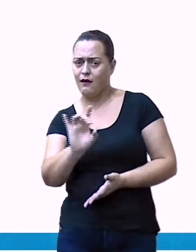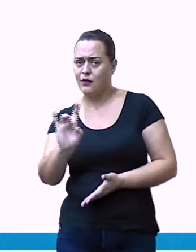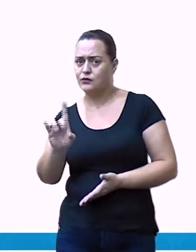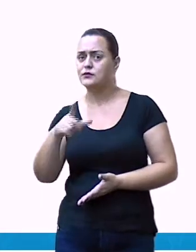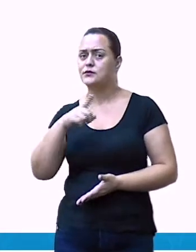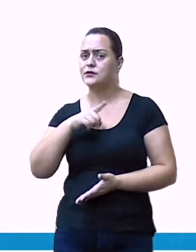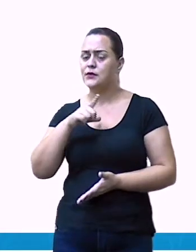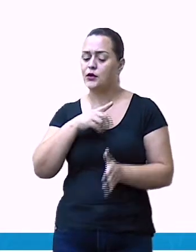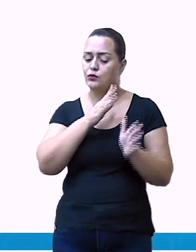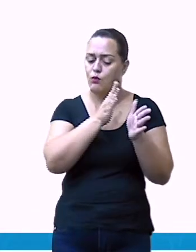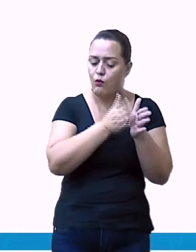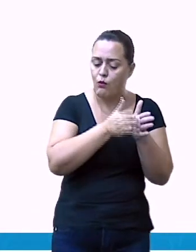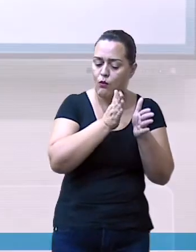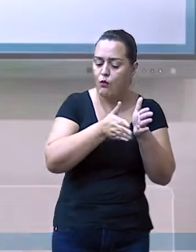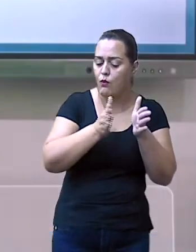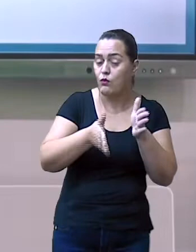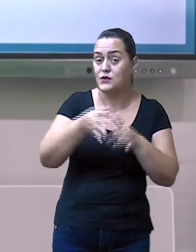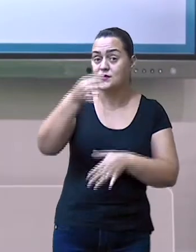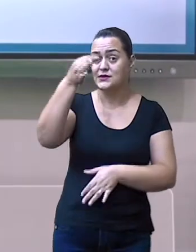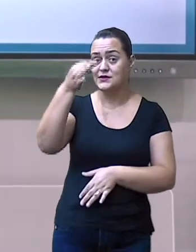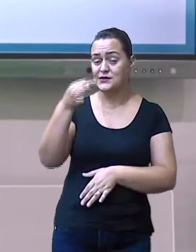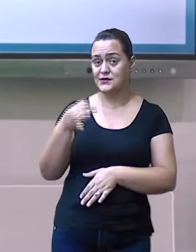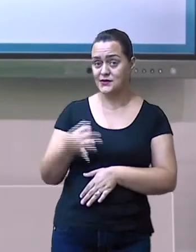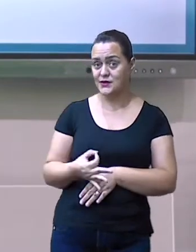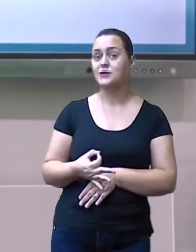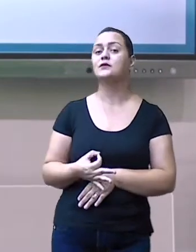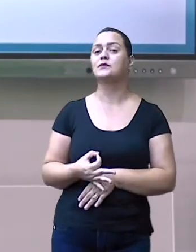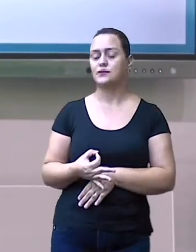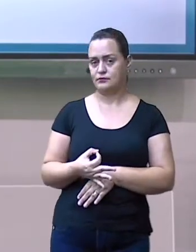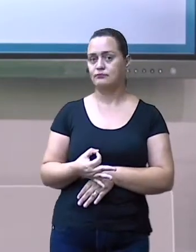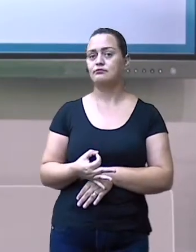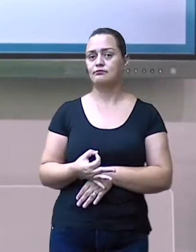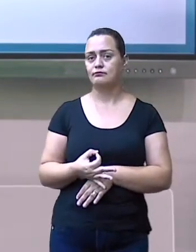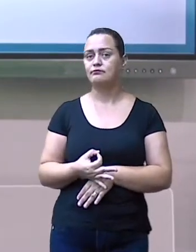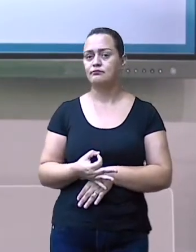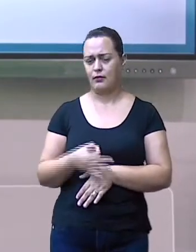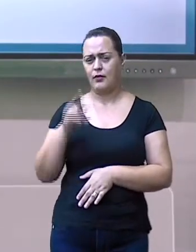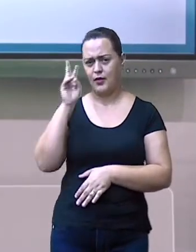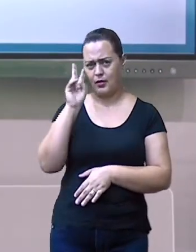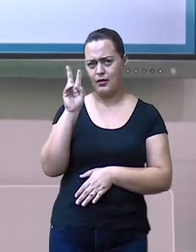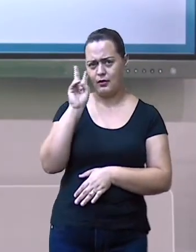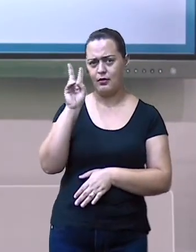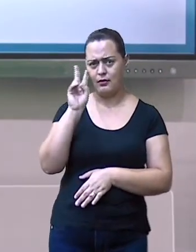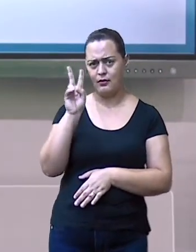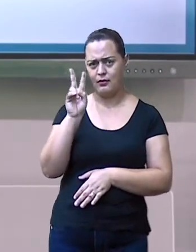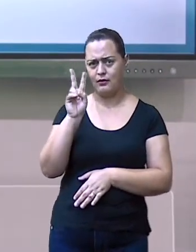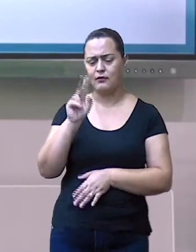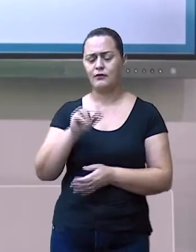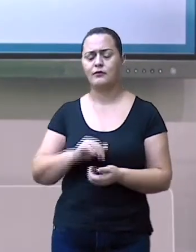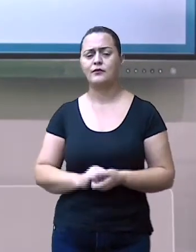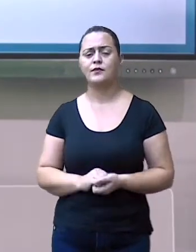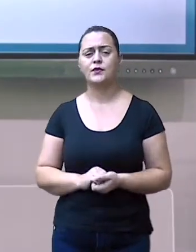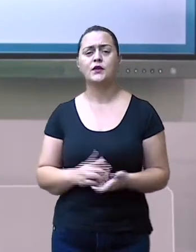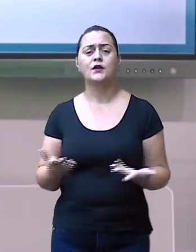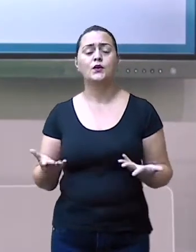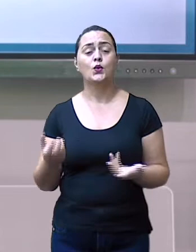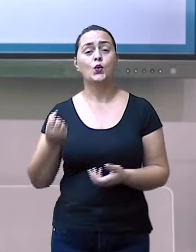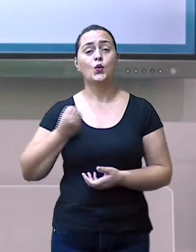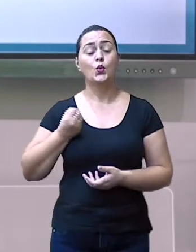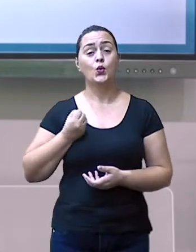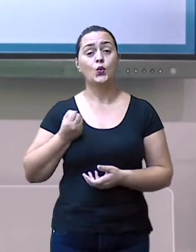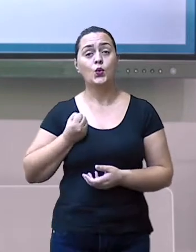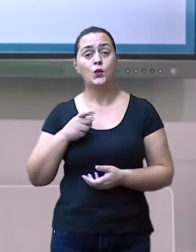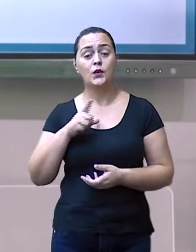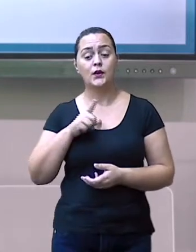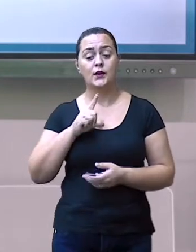uma ordem e aprendemos na última aula que aqueles números que aparecem após a